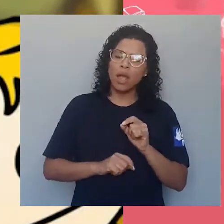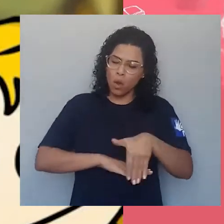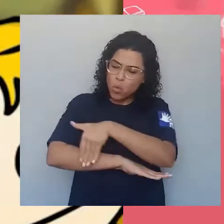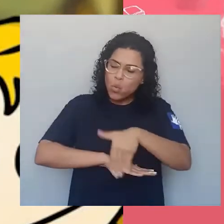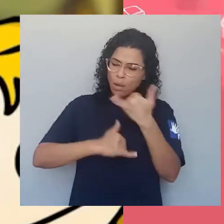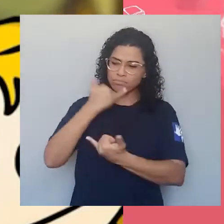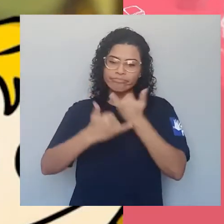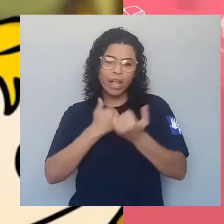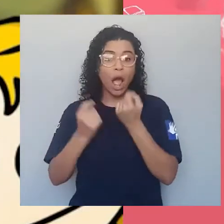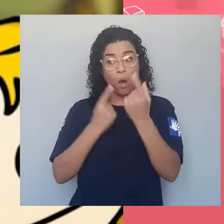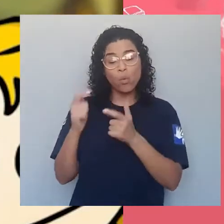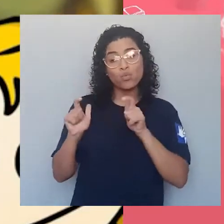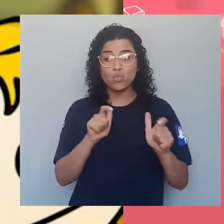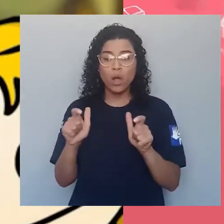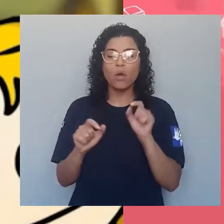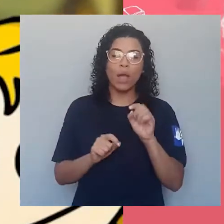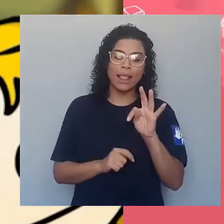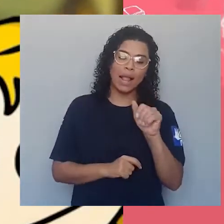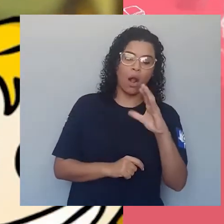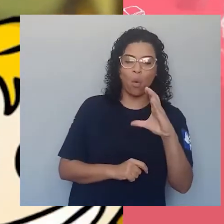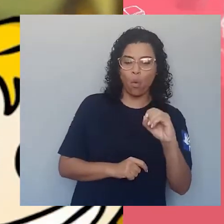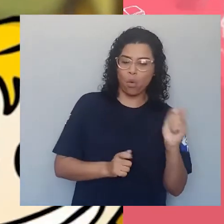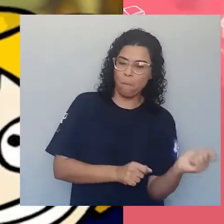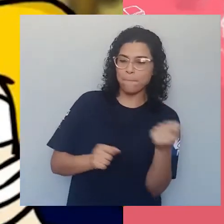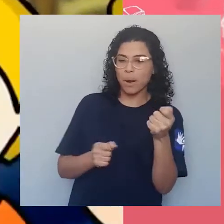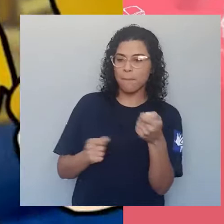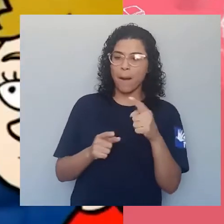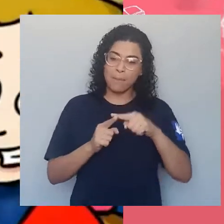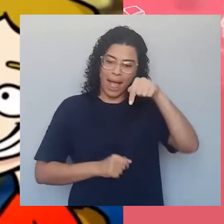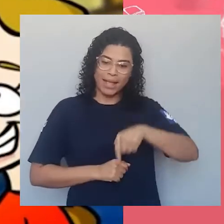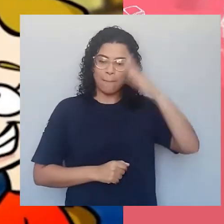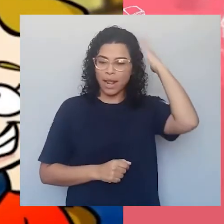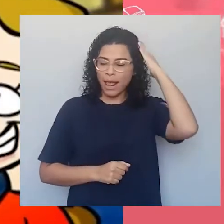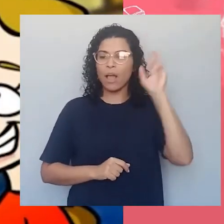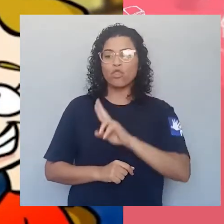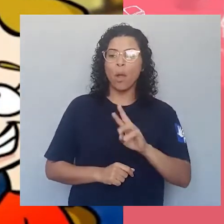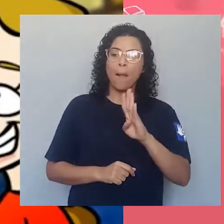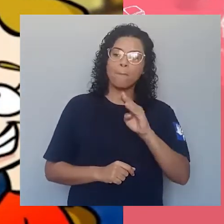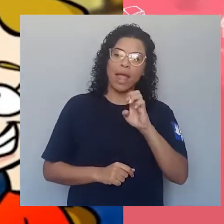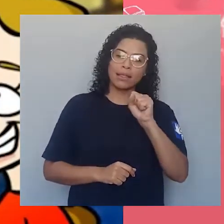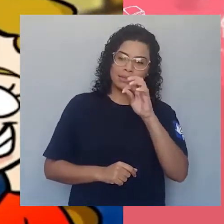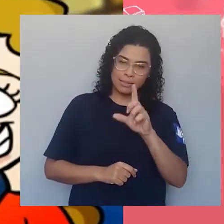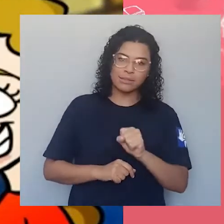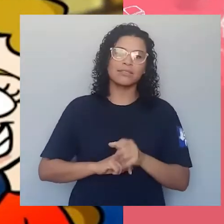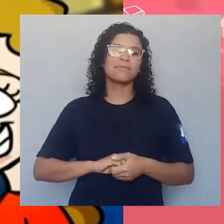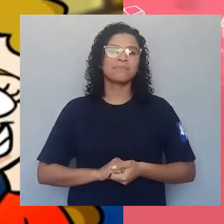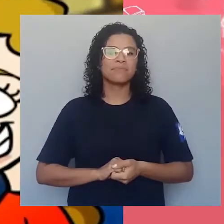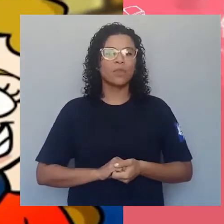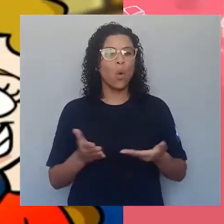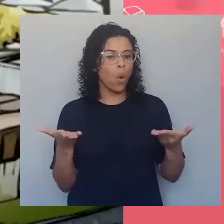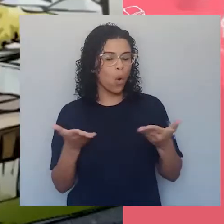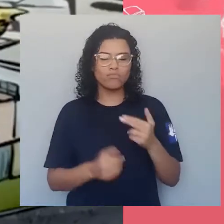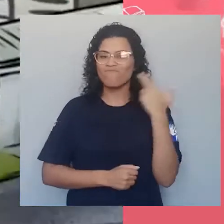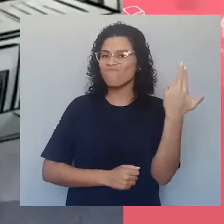rua. Em alguns lugares o pessoal chama de taco, bete ombro, mas aqui no Paraná era bets. É, mas hoje não dá pra jogar